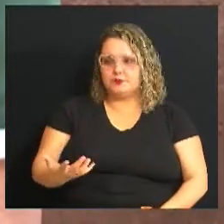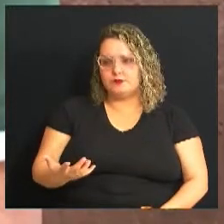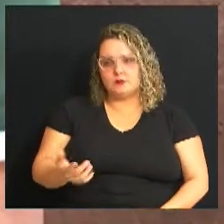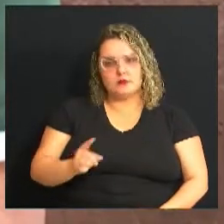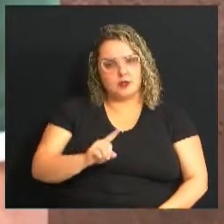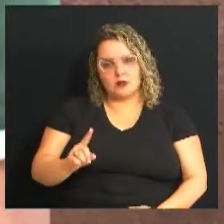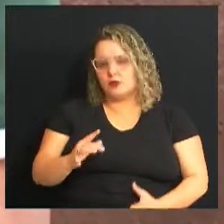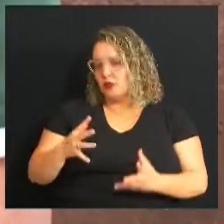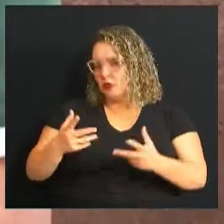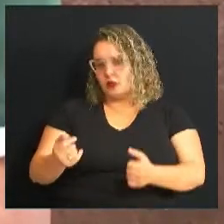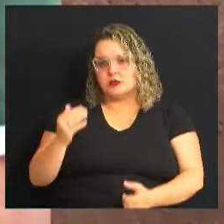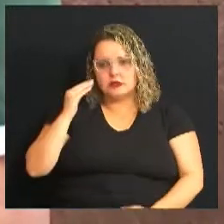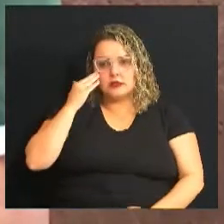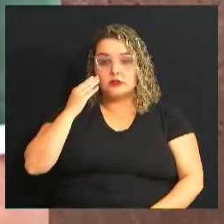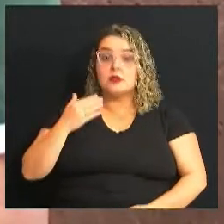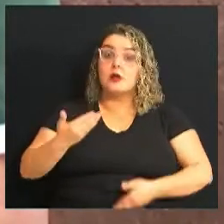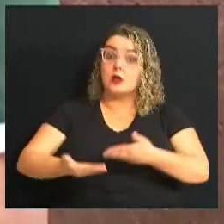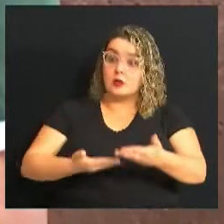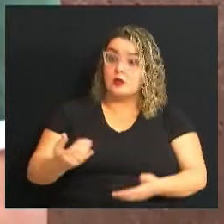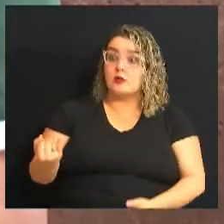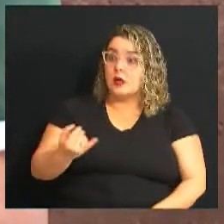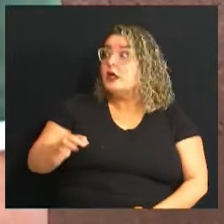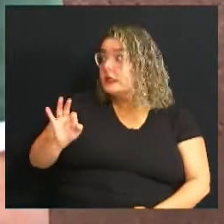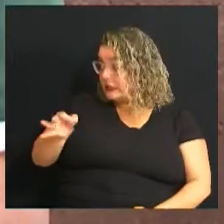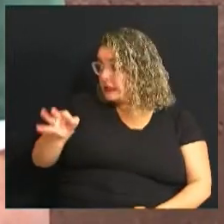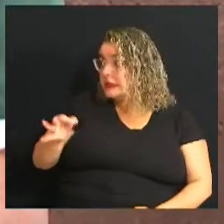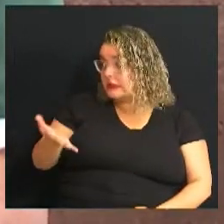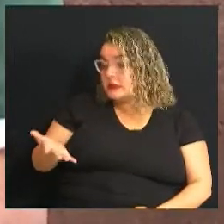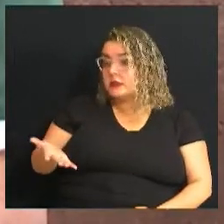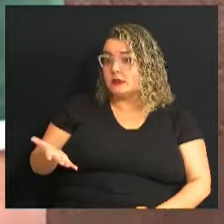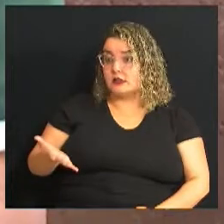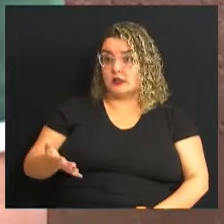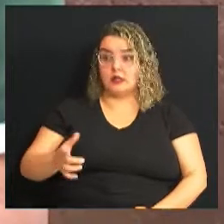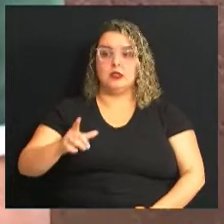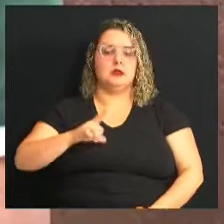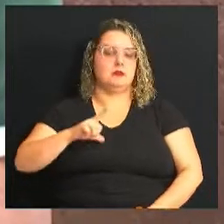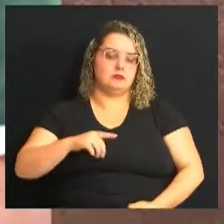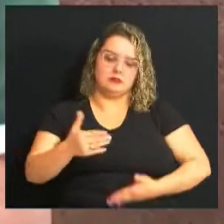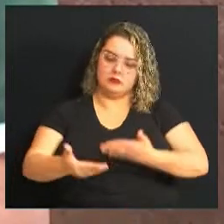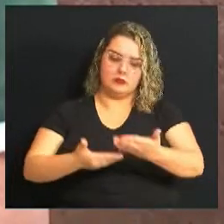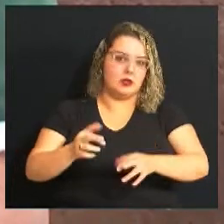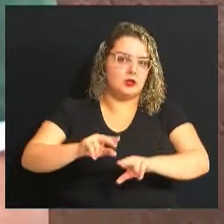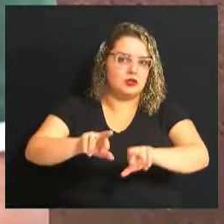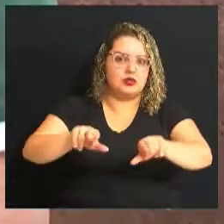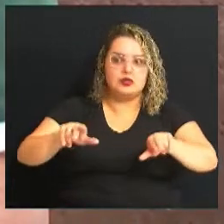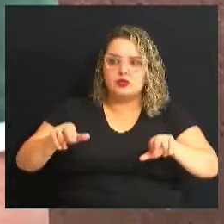serviço essencial. Claro, sem dúvida. Tem gente que lida de forma diferente.